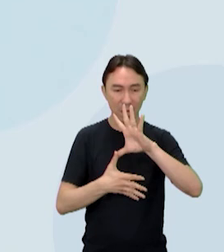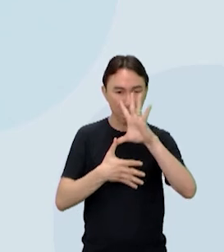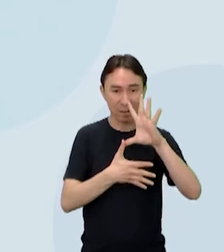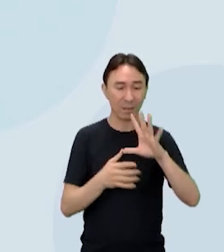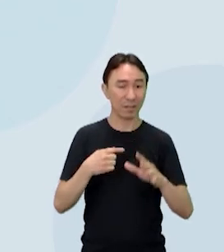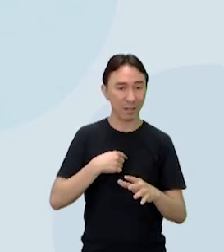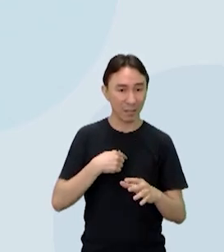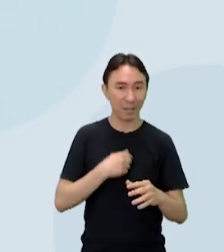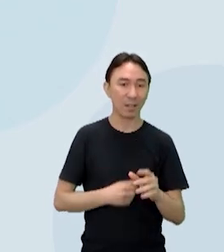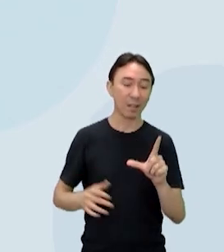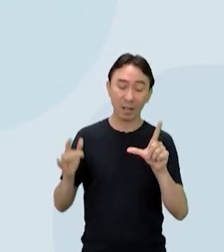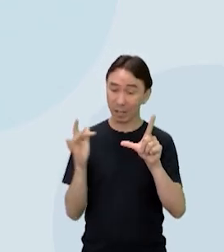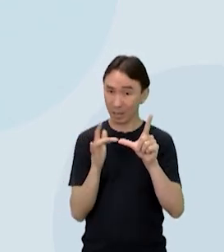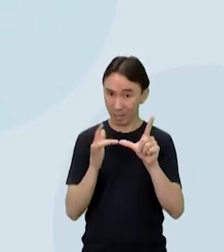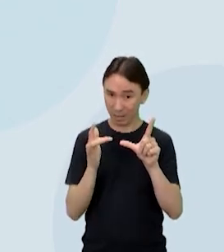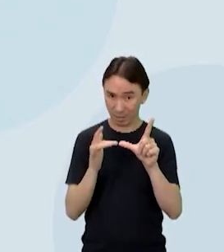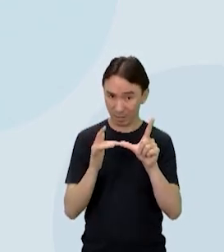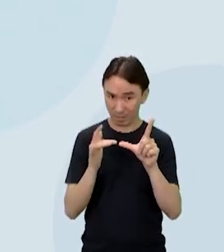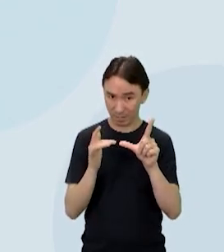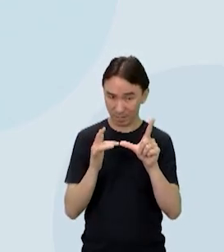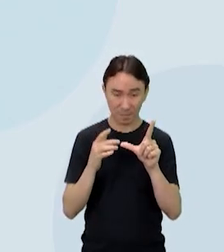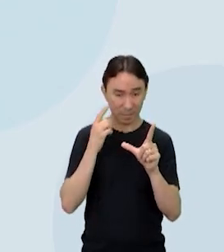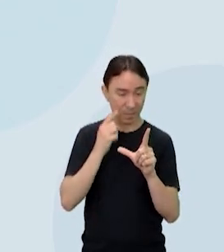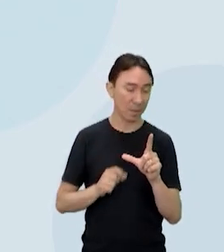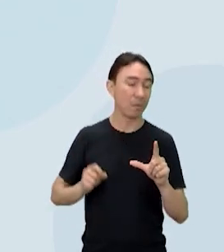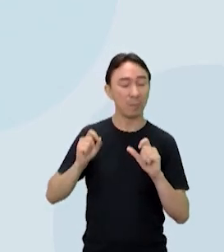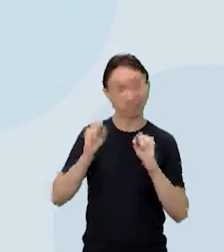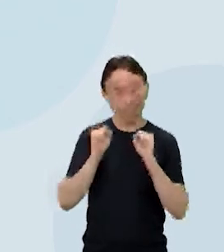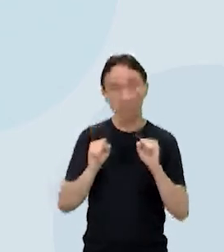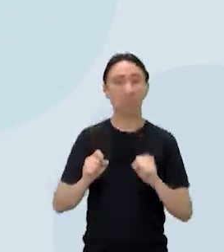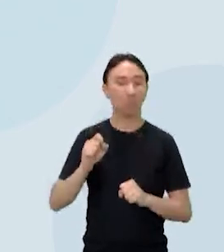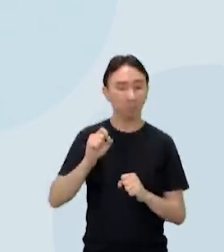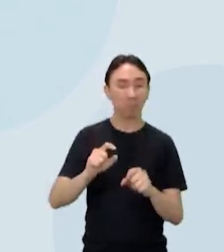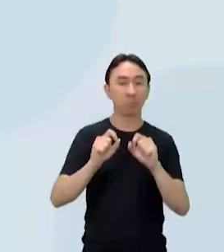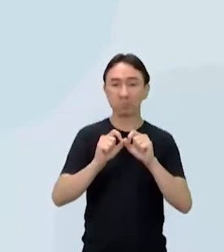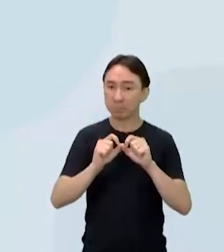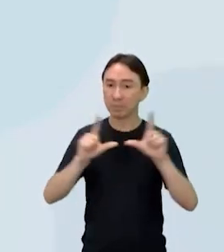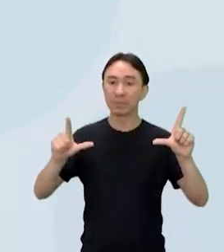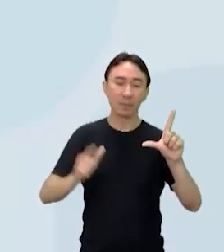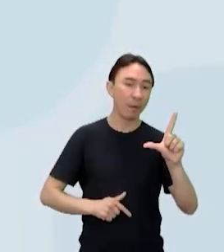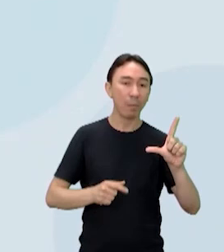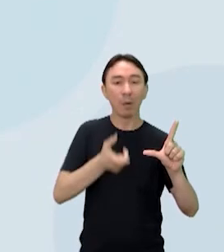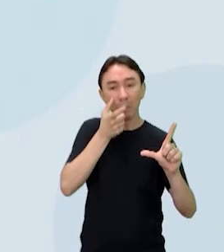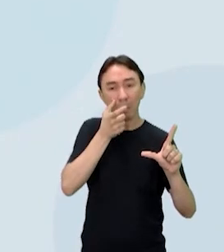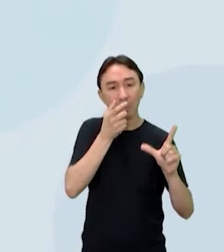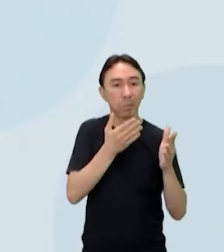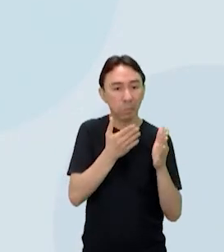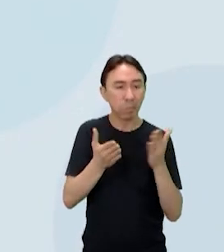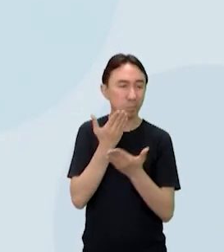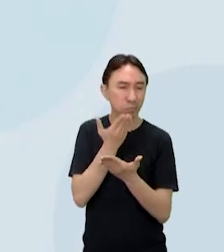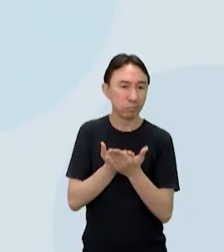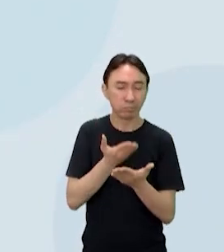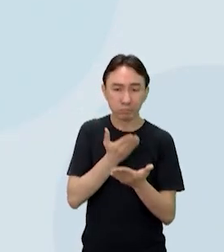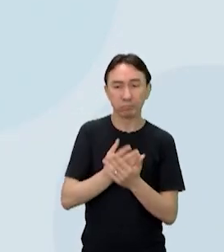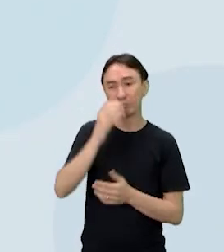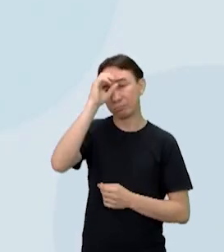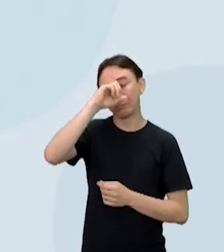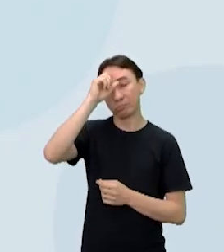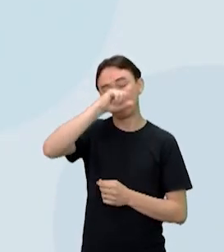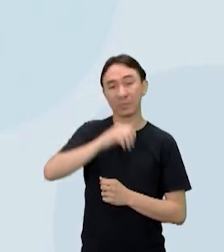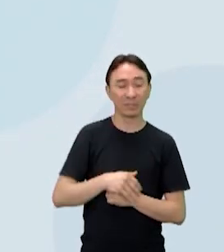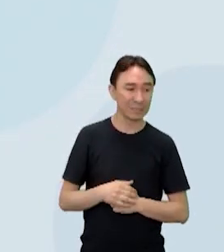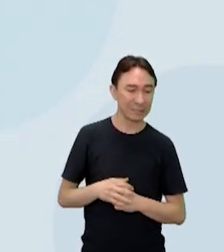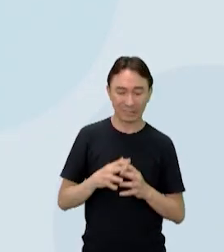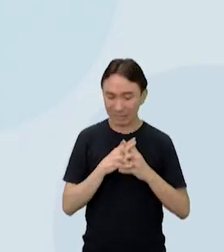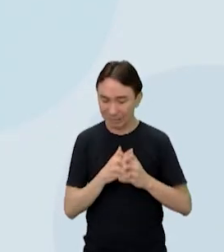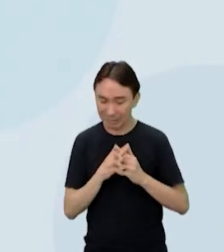como também o QR Code para que vocês aí possam acessar, para vocês entenderem um pouco mais a respeito do tema, se ficou alguma